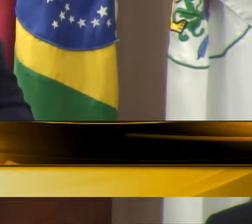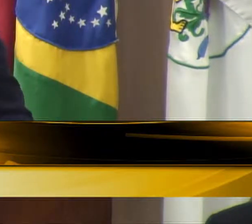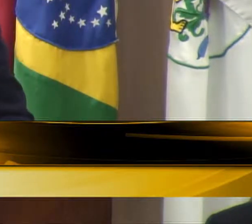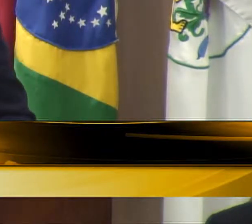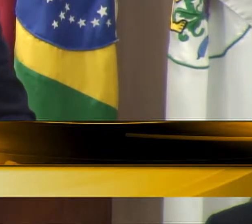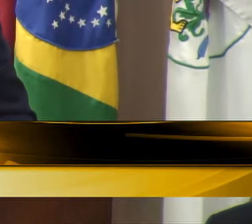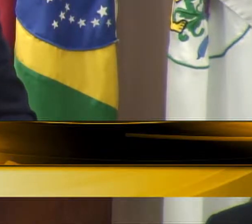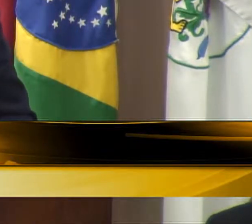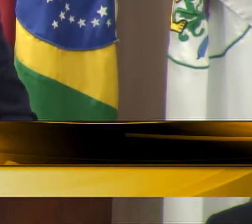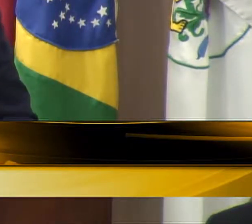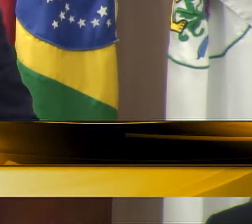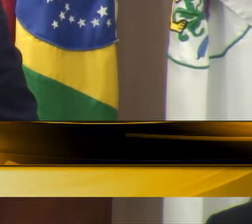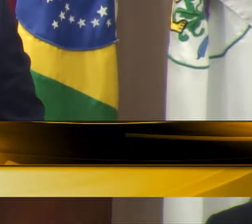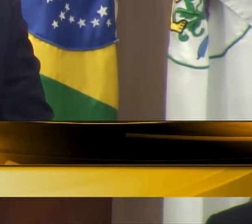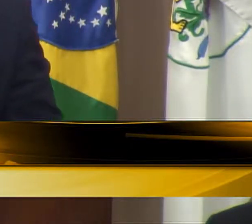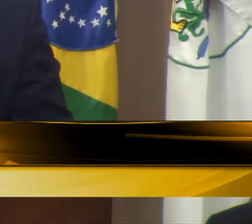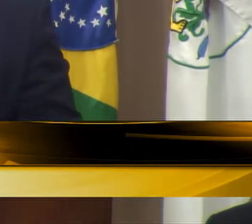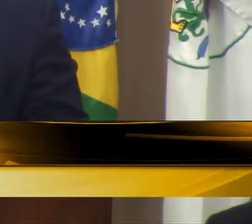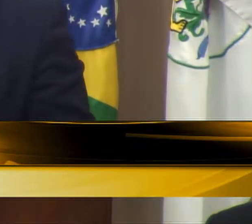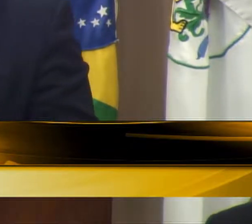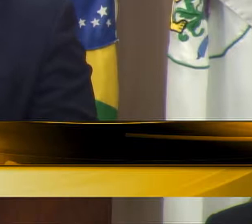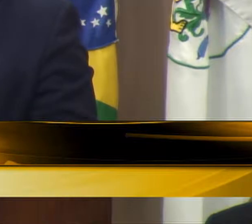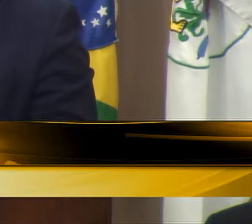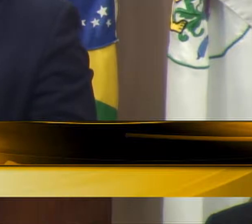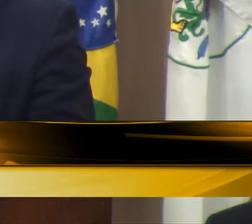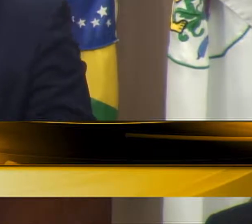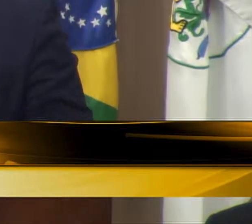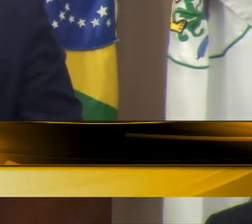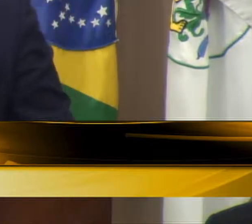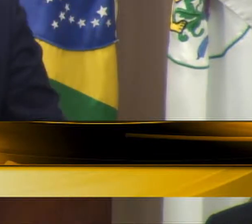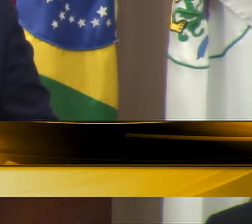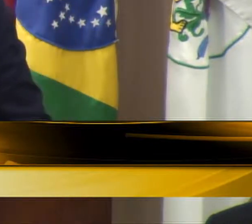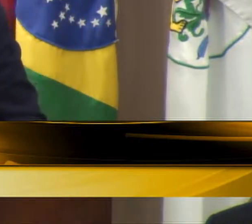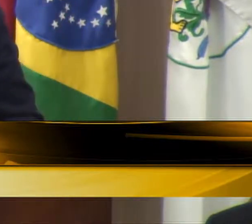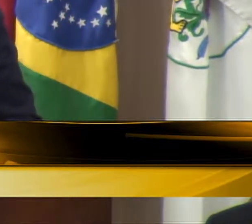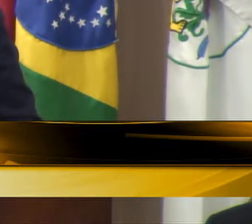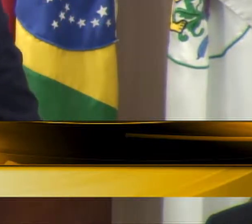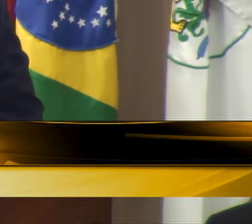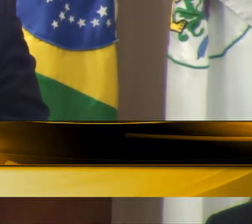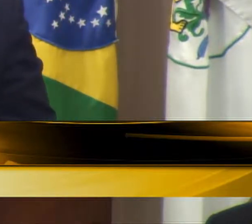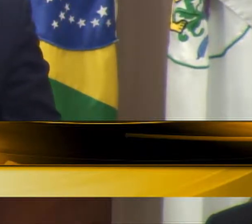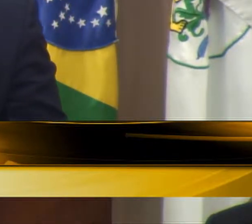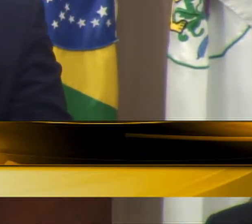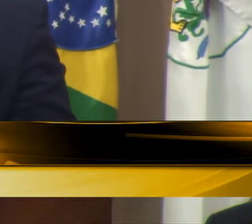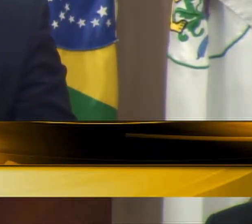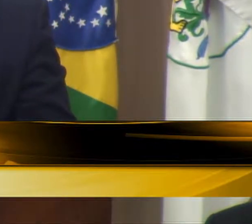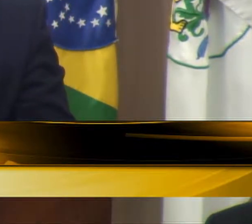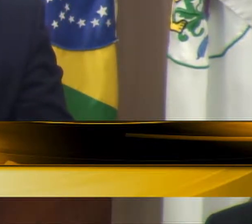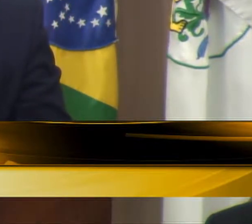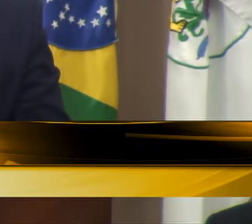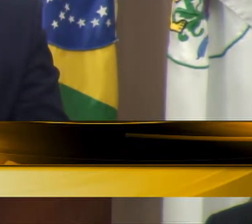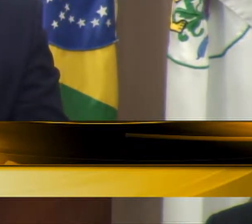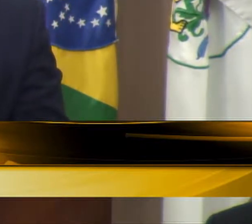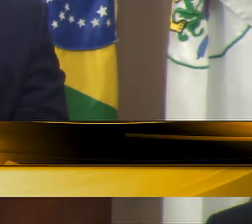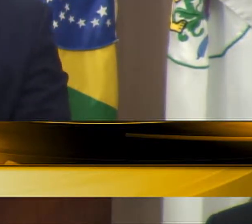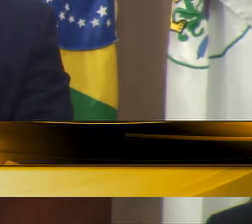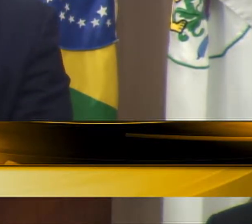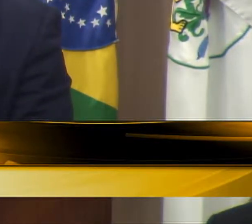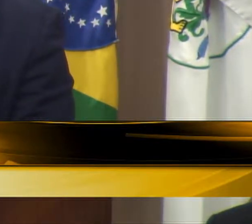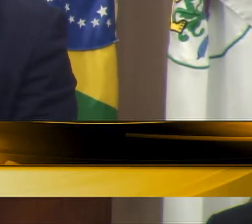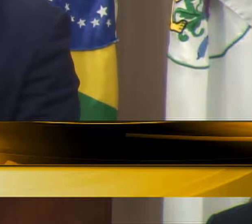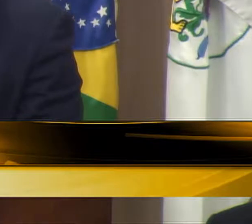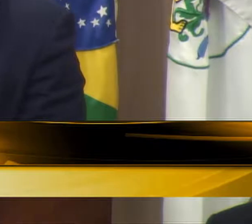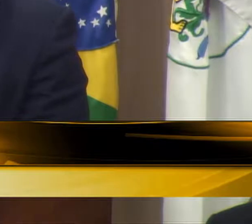forma, exemplo dos outros médicos que estão aqui. Então, parabéns, doutora Luciana. Eu imagino a emoção dos seus pais que estão